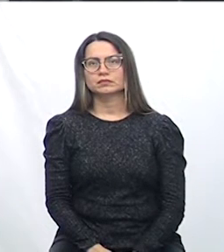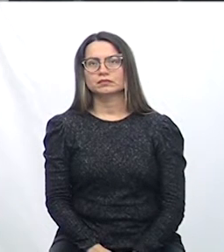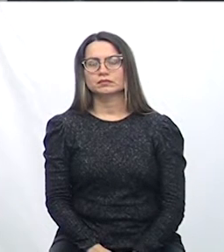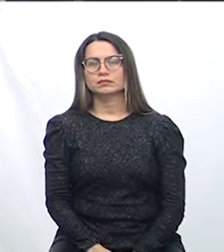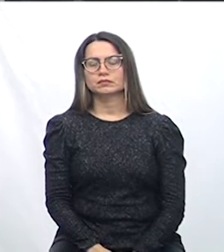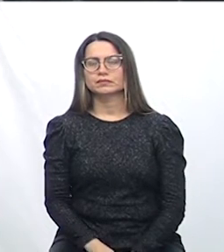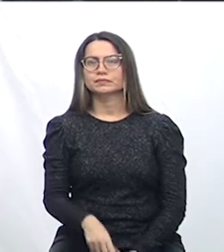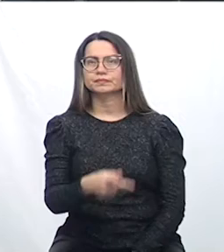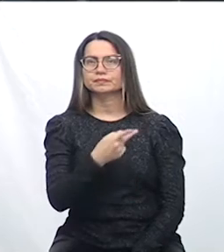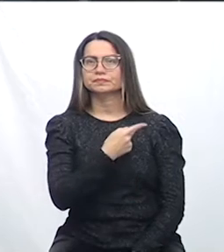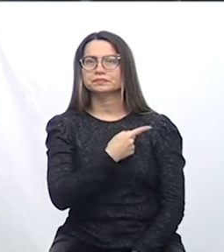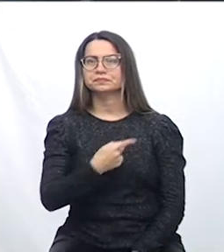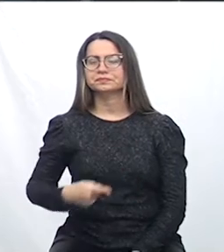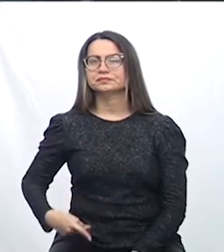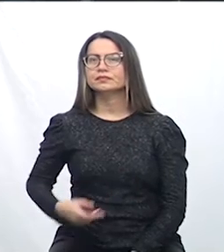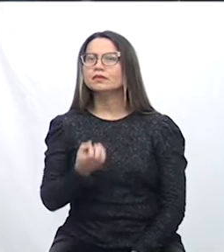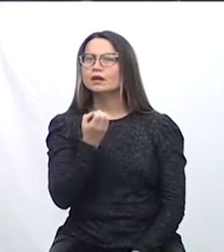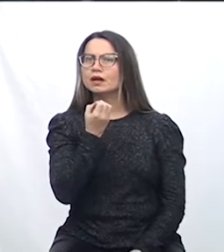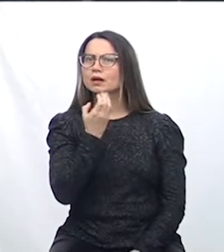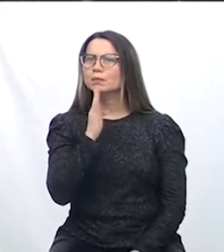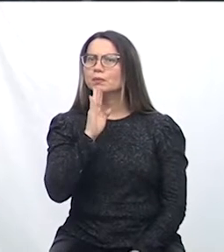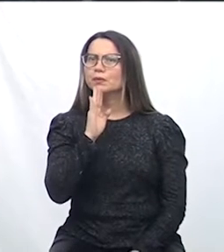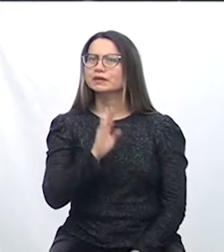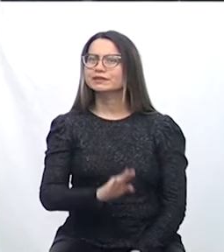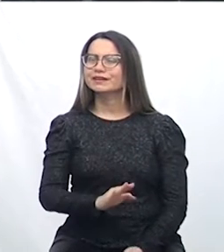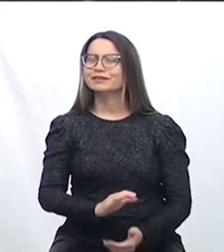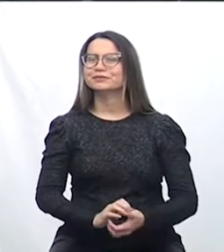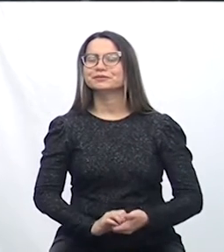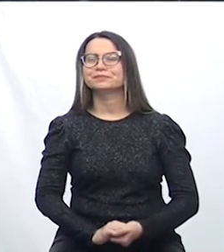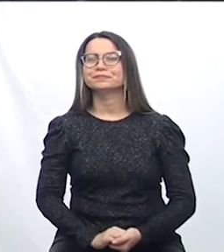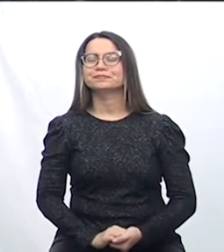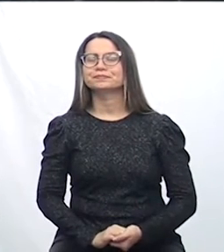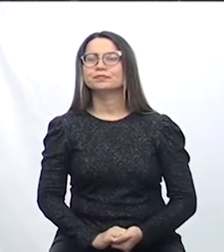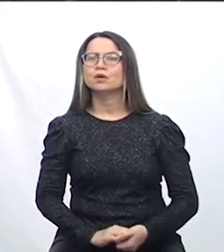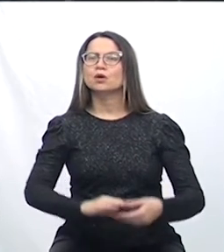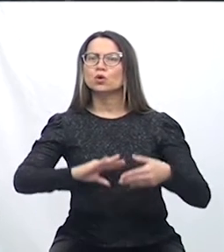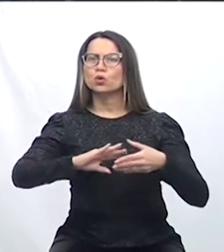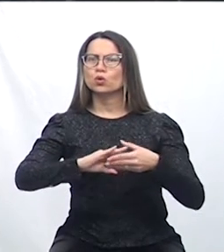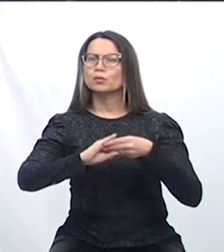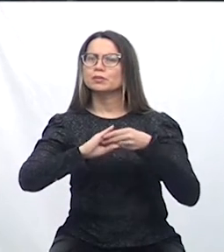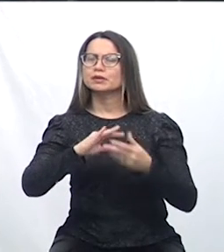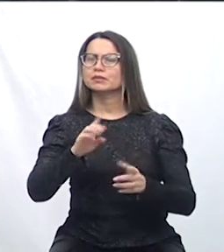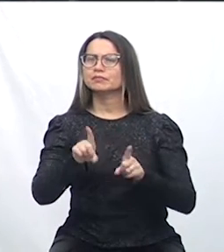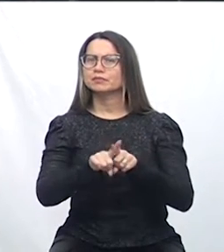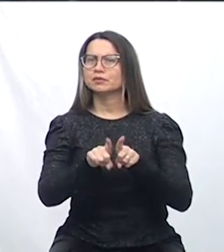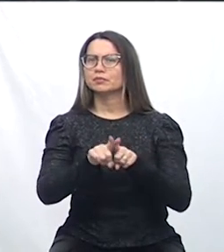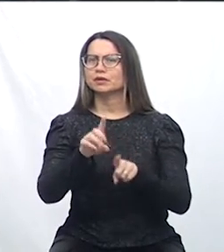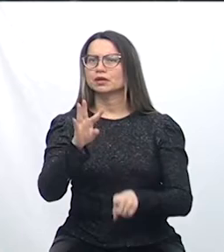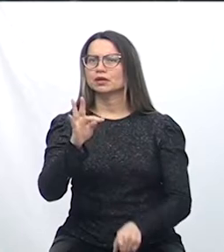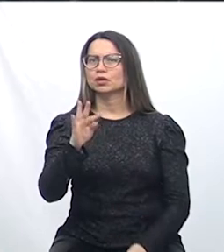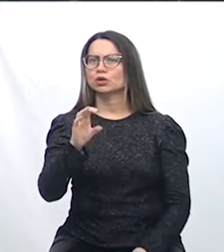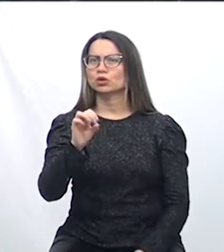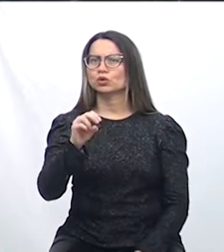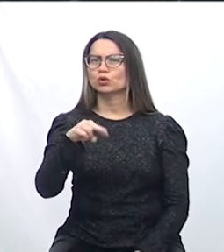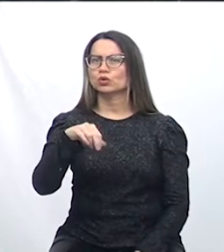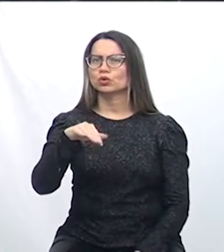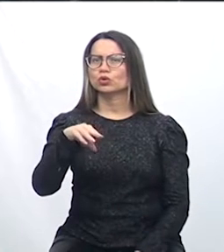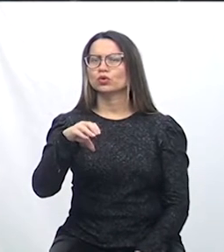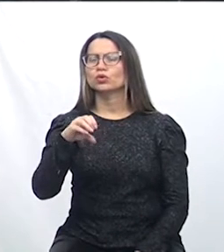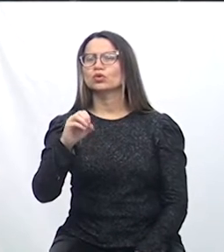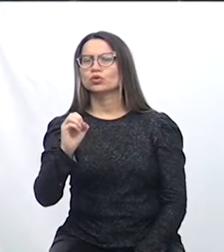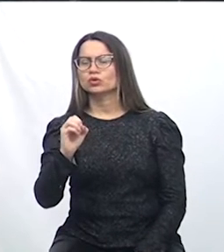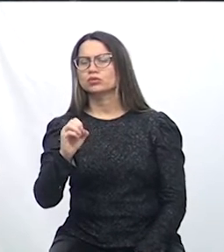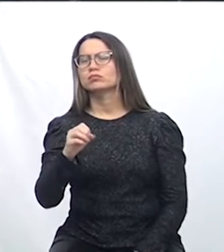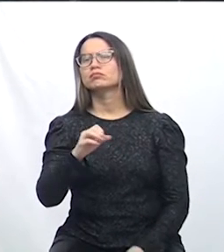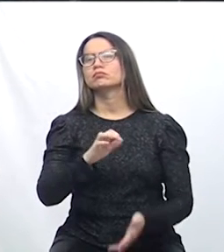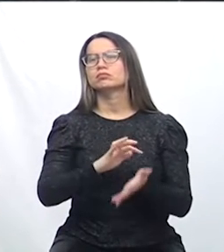Senhora Presidente, muito boa tarde, bom final de tarde. Cumprimentar também o Toninho, vereador Toninho, secretário, os